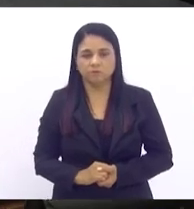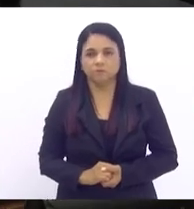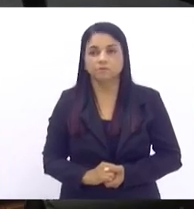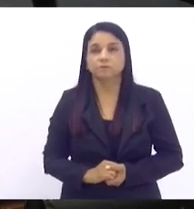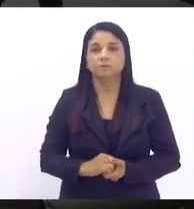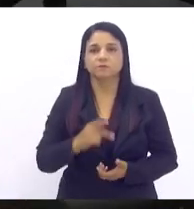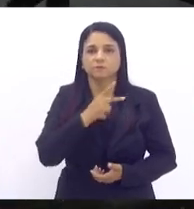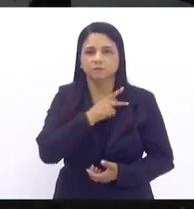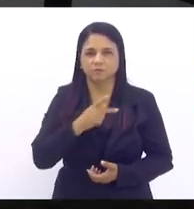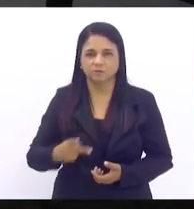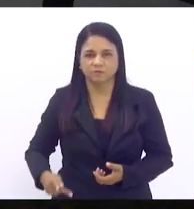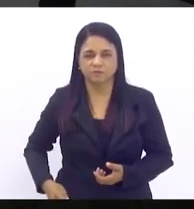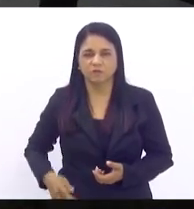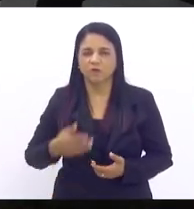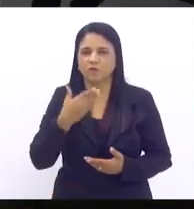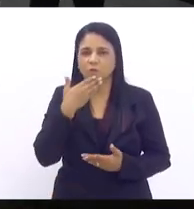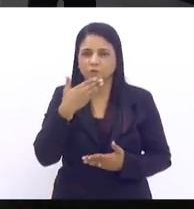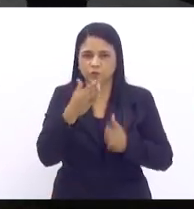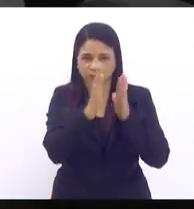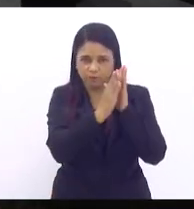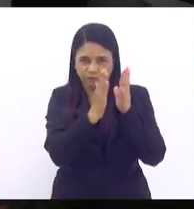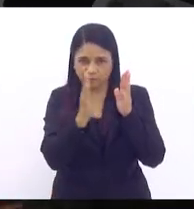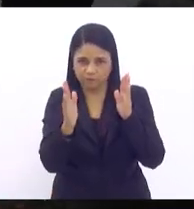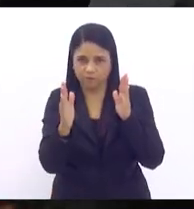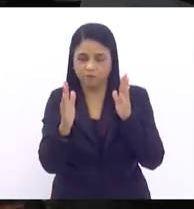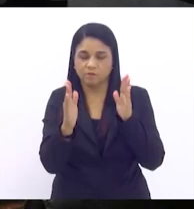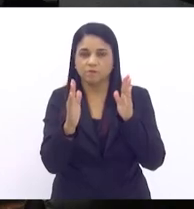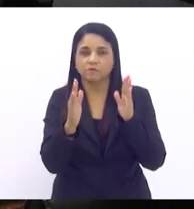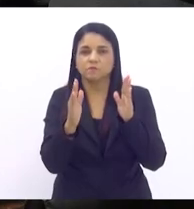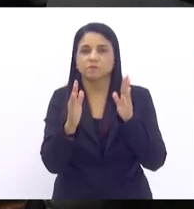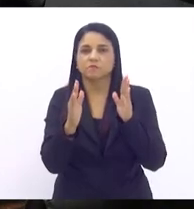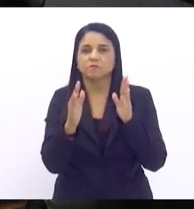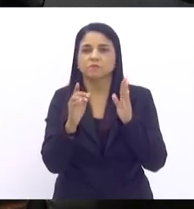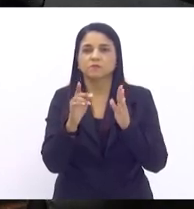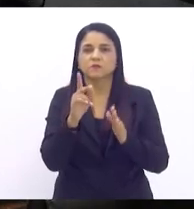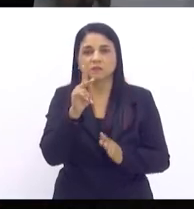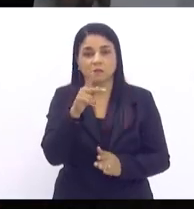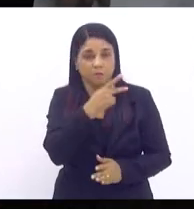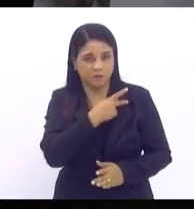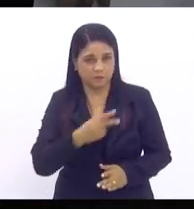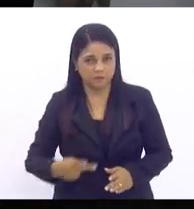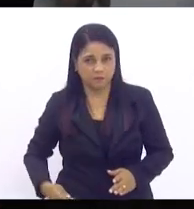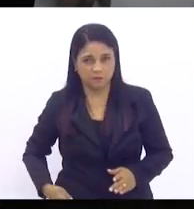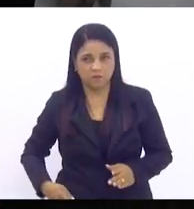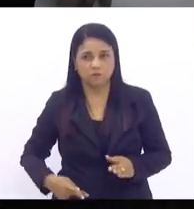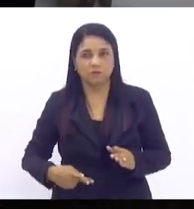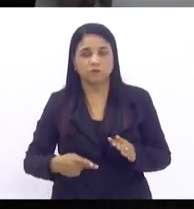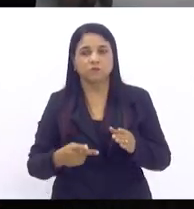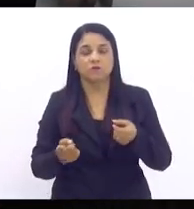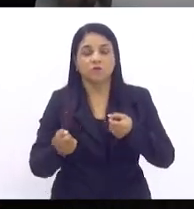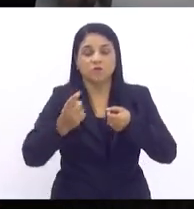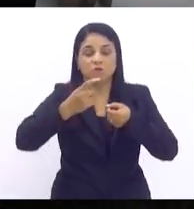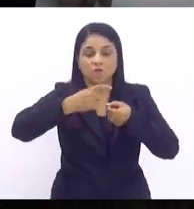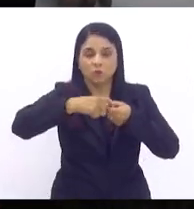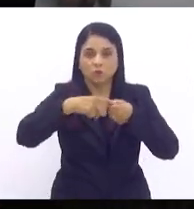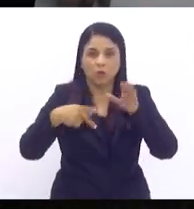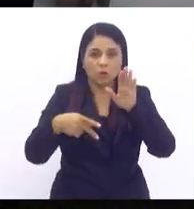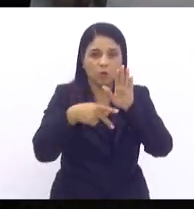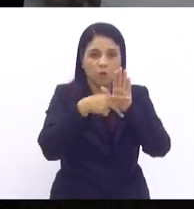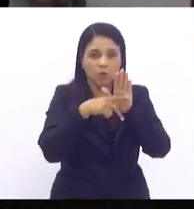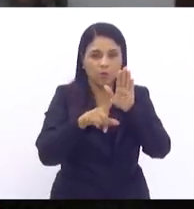Senhora presidente, vou pedir uma questão de ordem para Vossa Excelência puder remeter o projeto à CCJ para avaliação